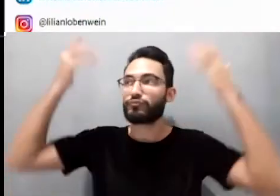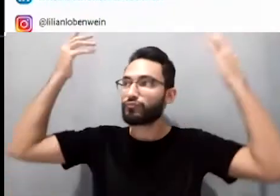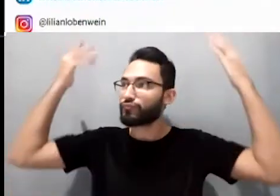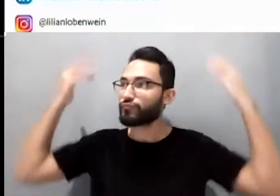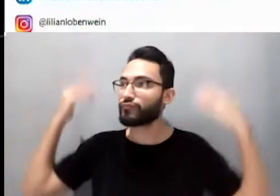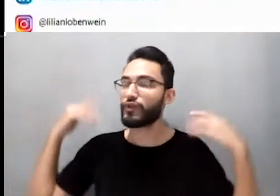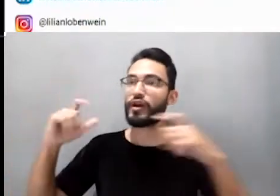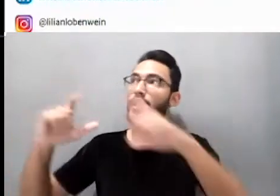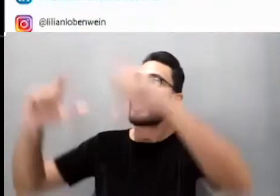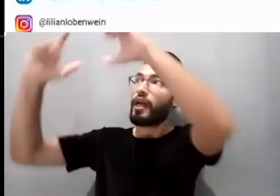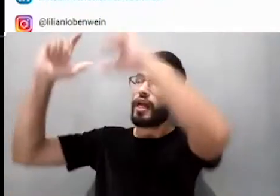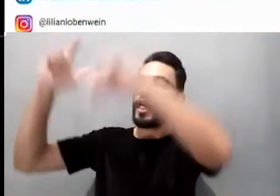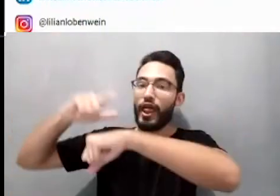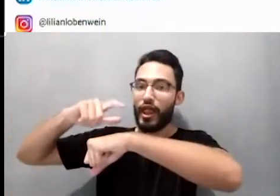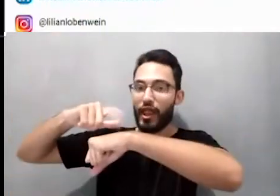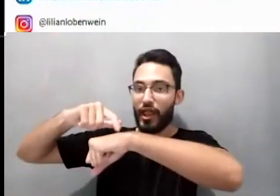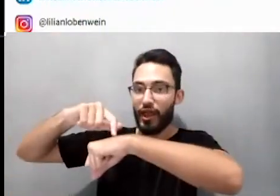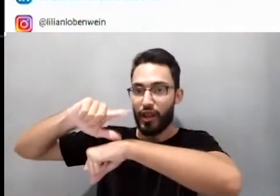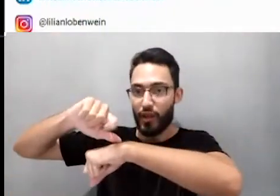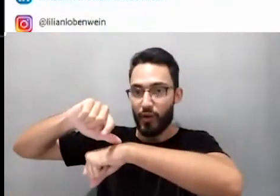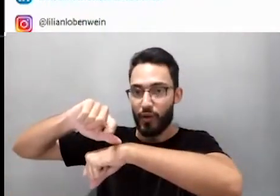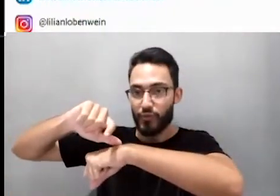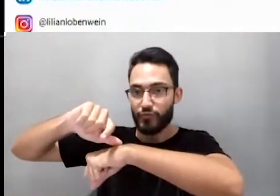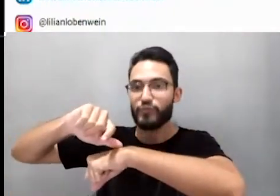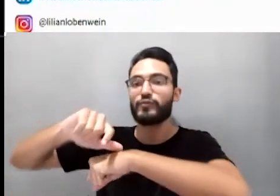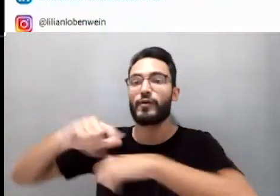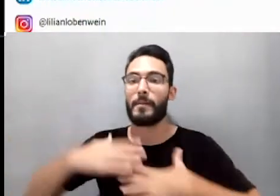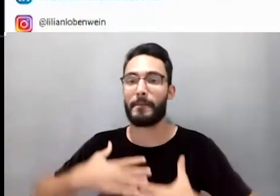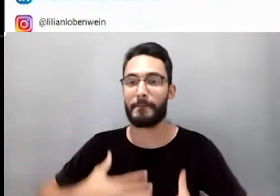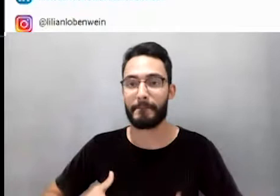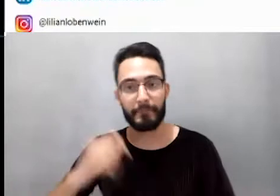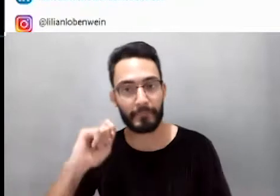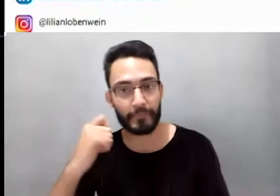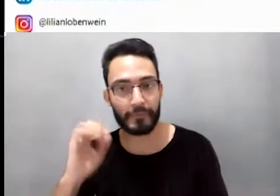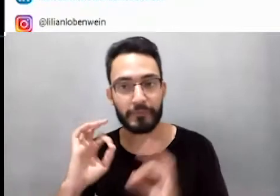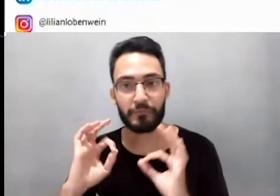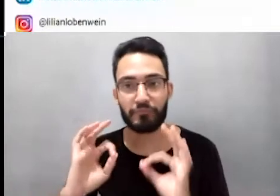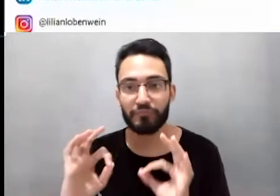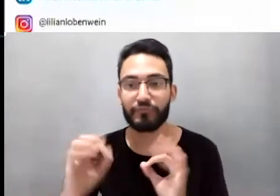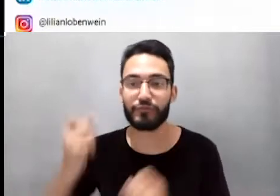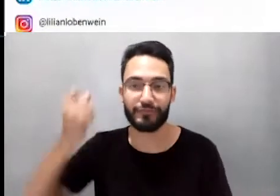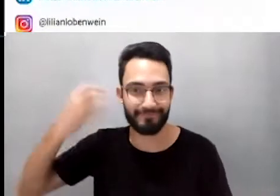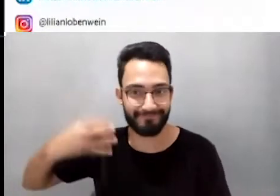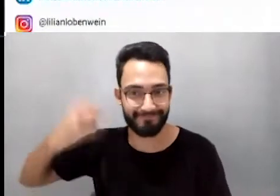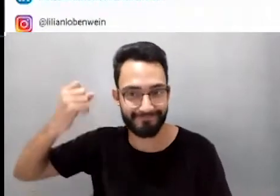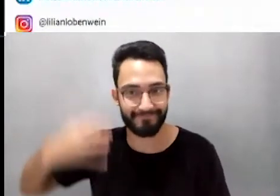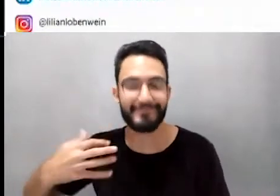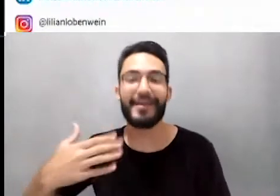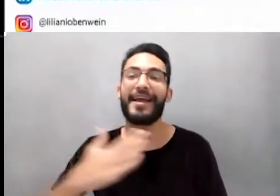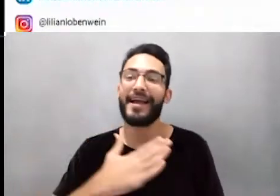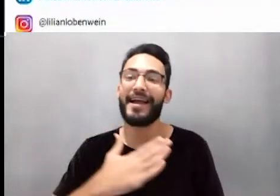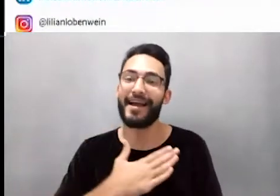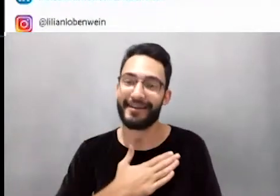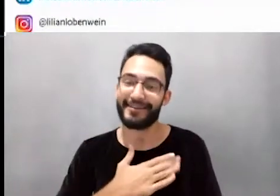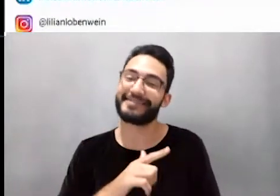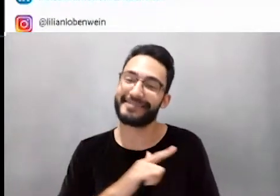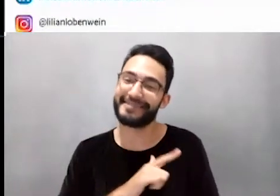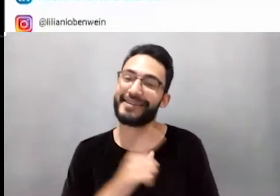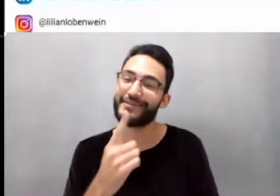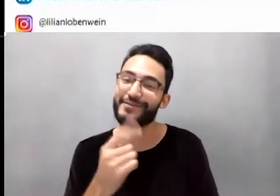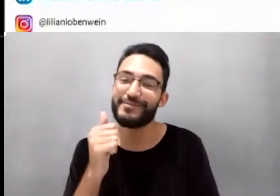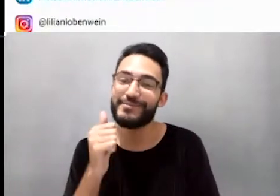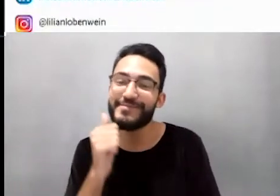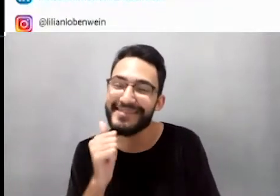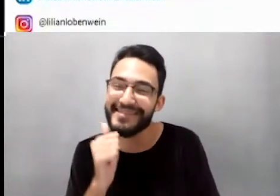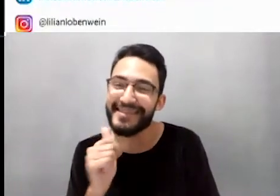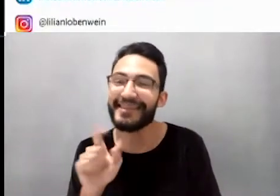relógio e dois quadros atrás de mim. Eu sou mãe da menina, que é essa chihuahua linda de